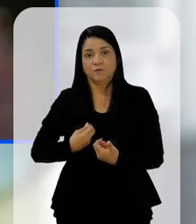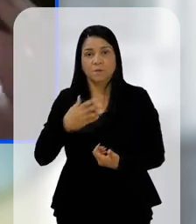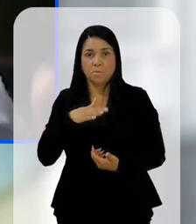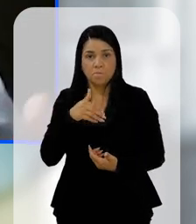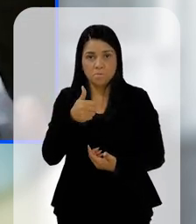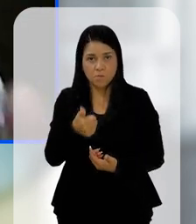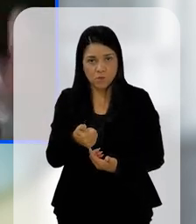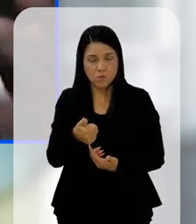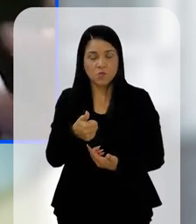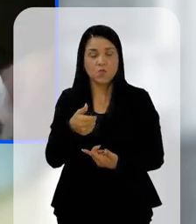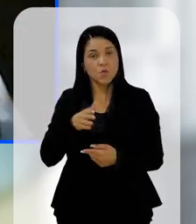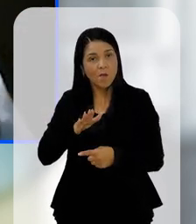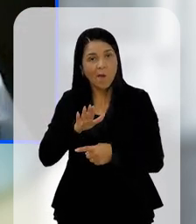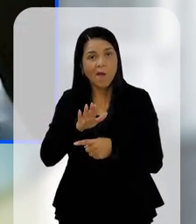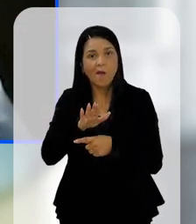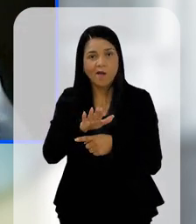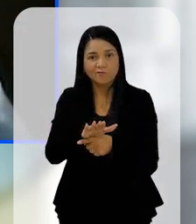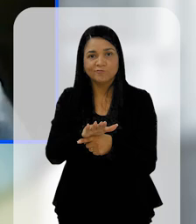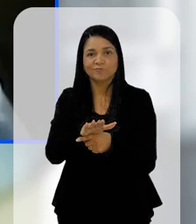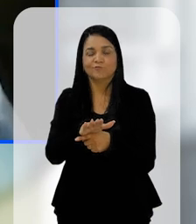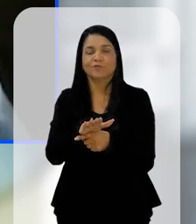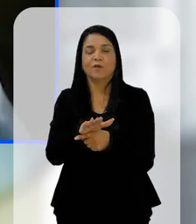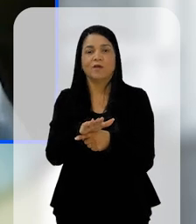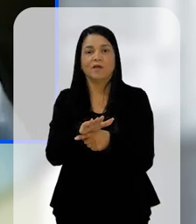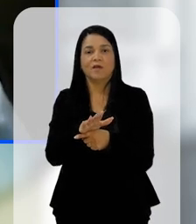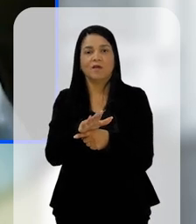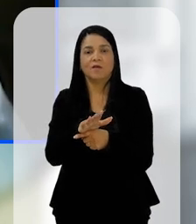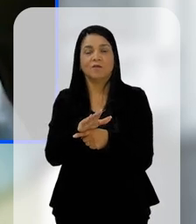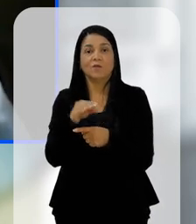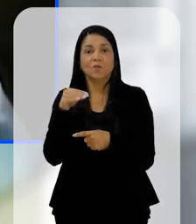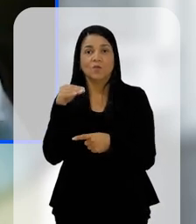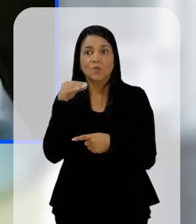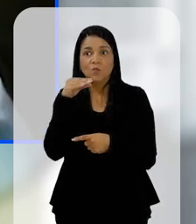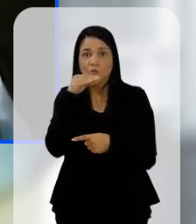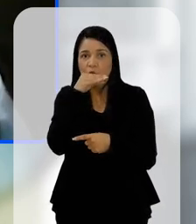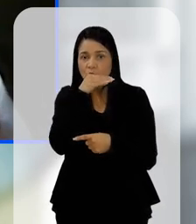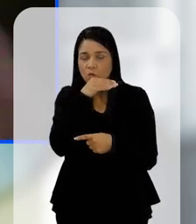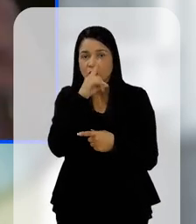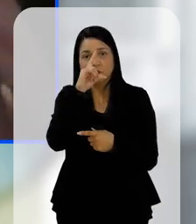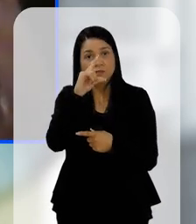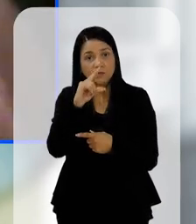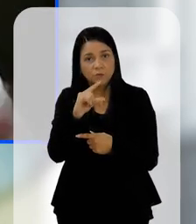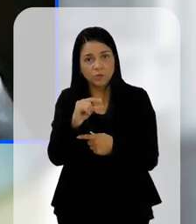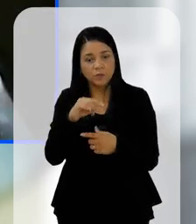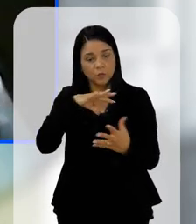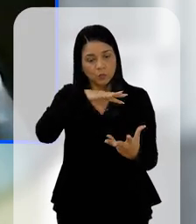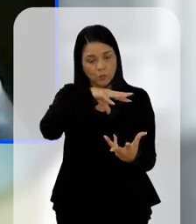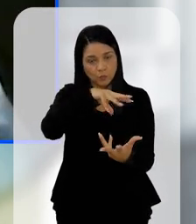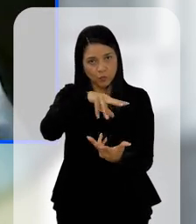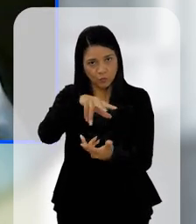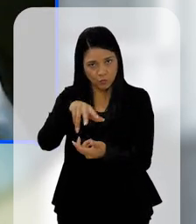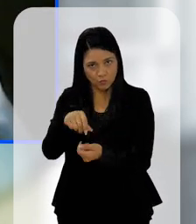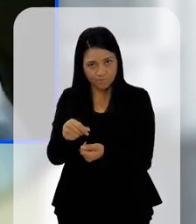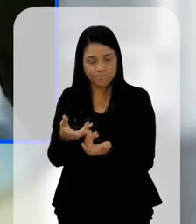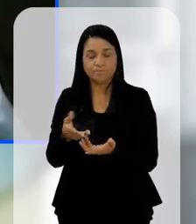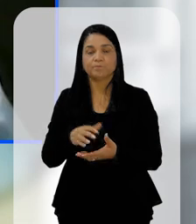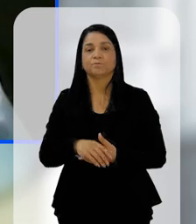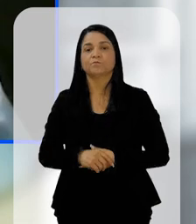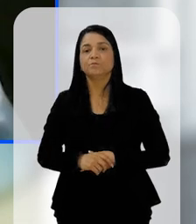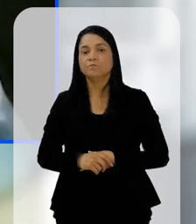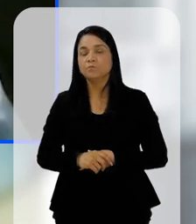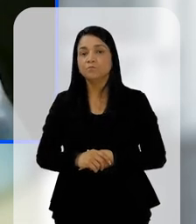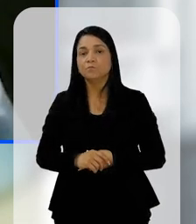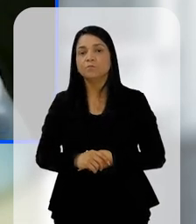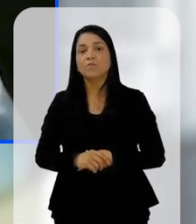íamos contribuir para desaquecer o planeta, diminuir a febre do planeta. Muito